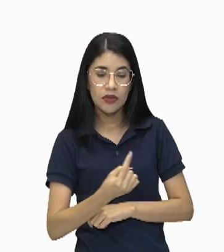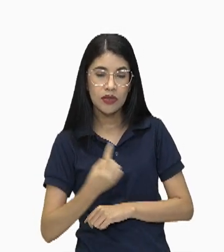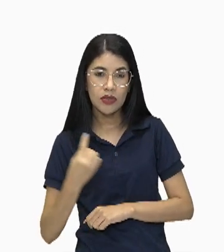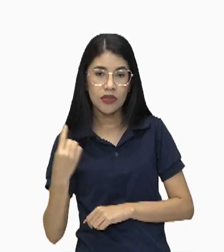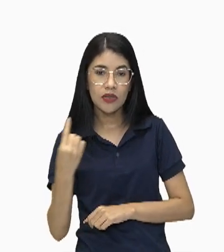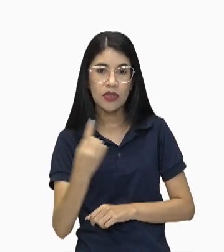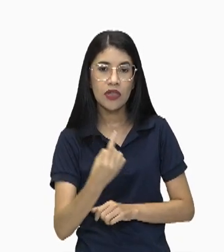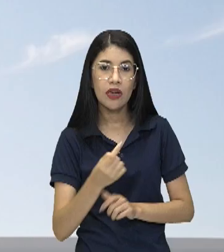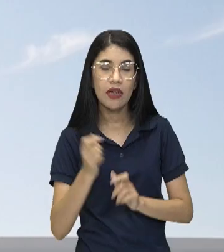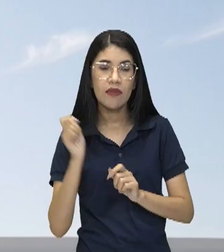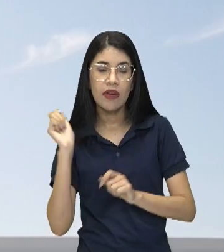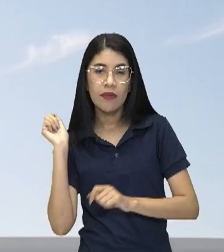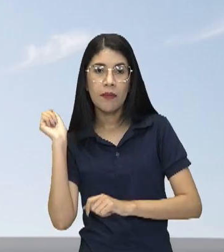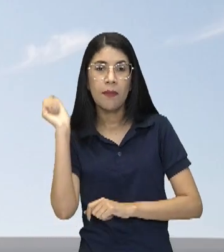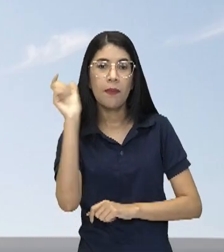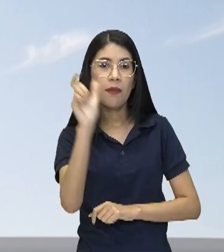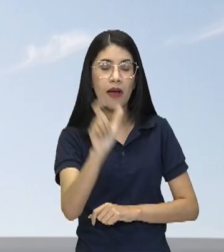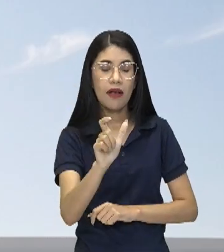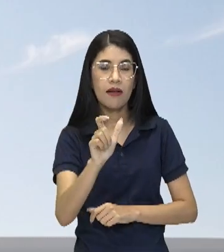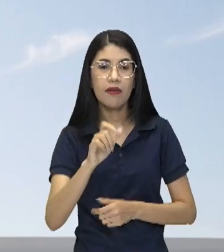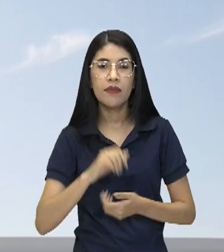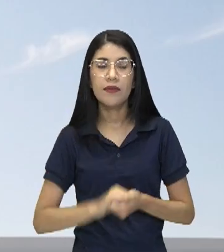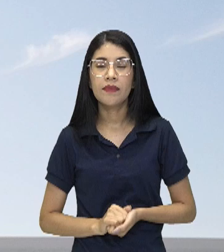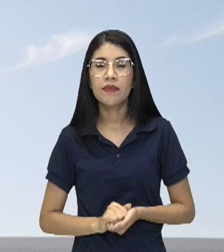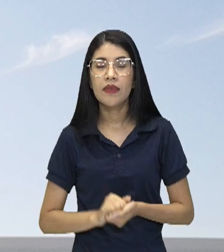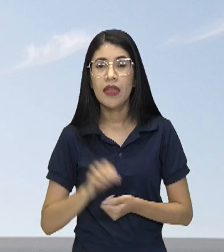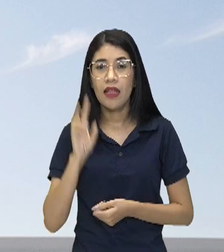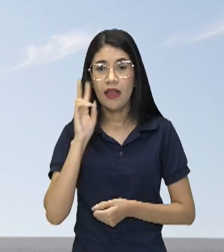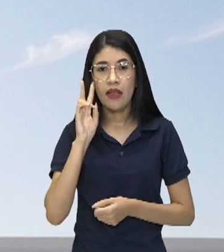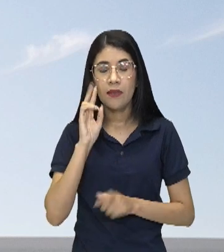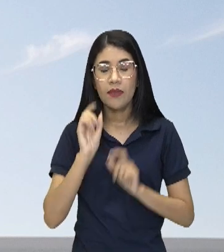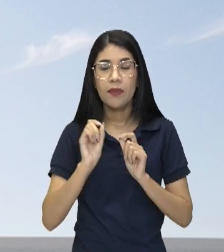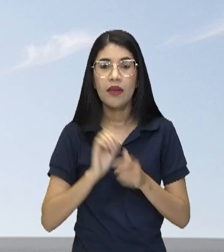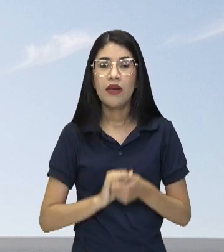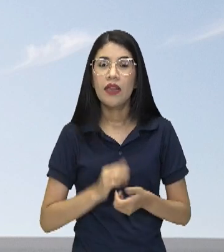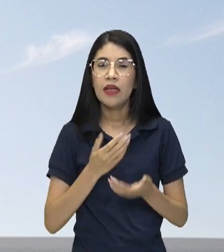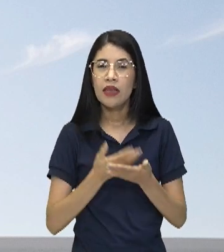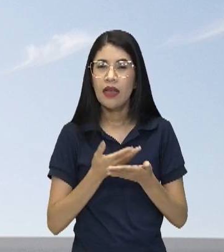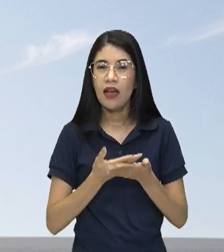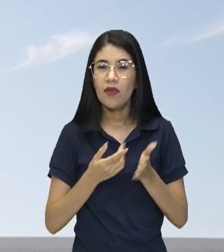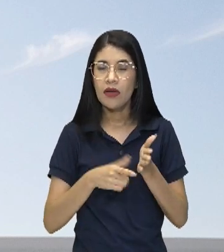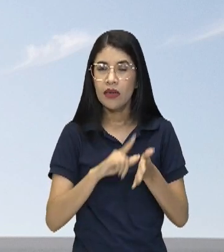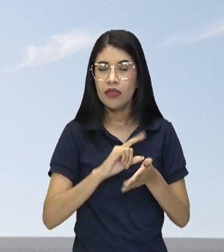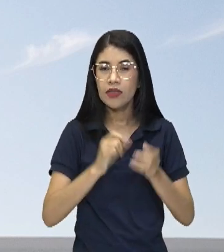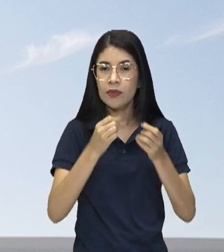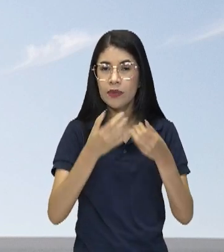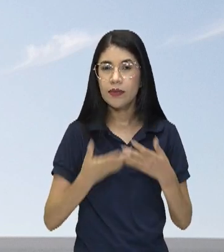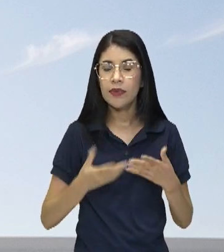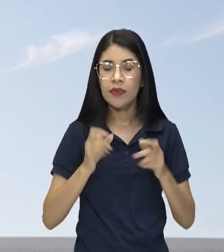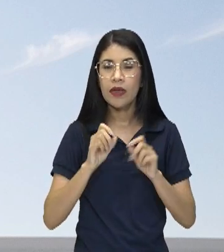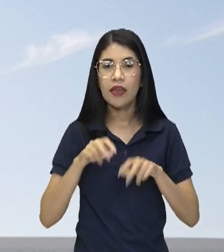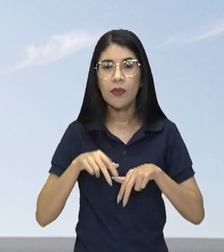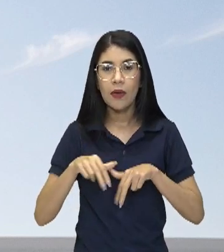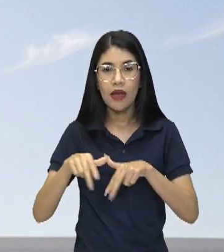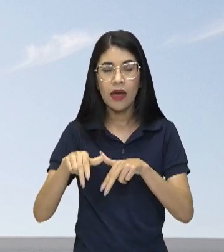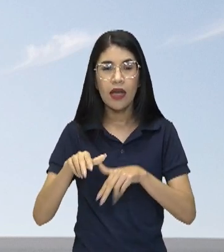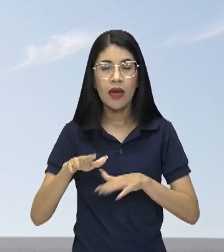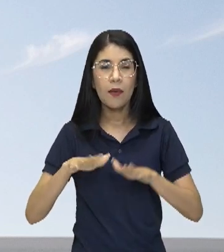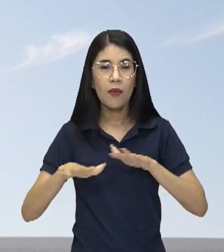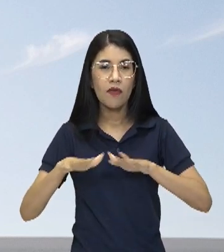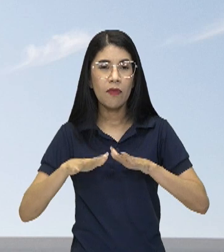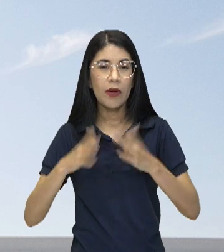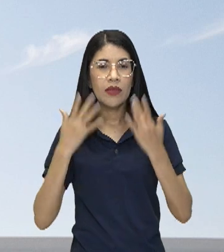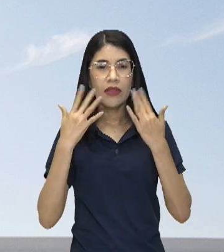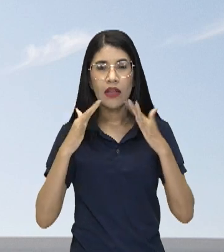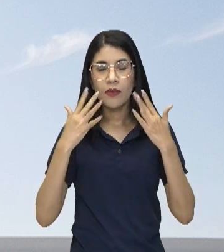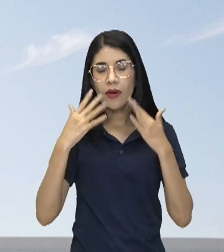para lançar. E aí, relembrem, eu falei a vocês nas nossas aulas que o atletismo usa movimentos naturais, né,